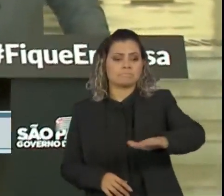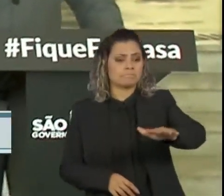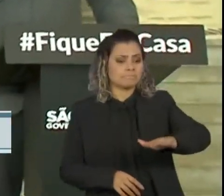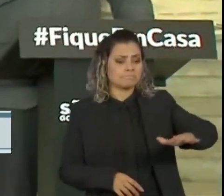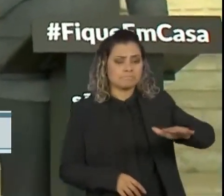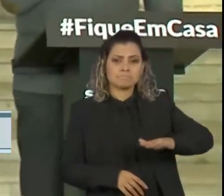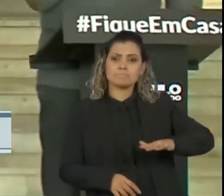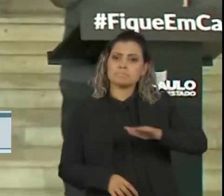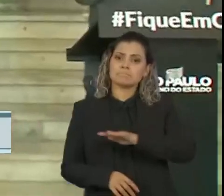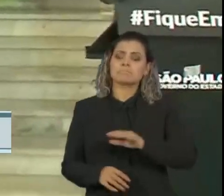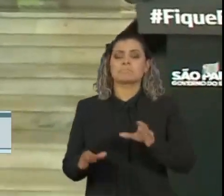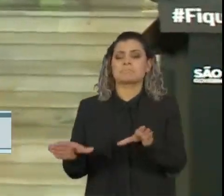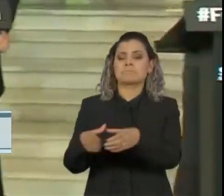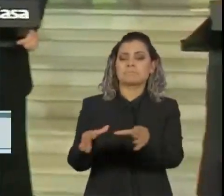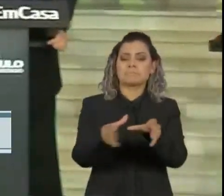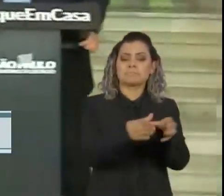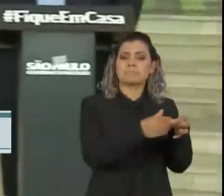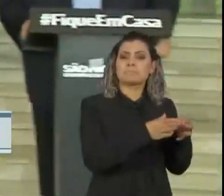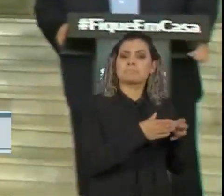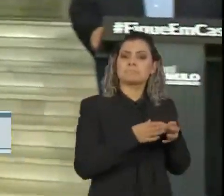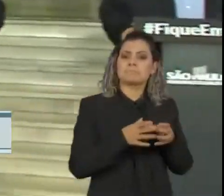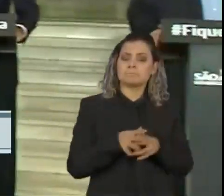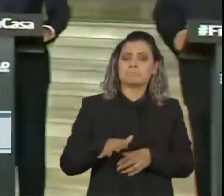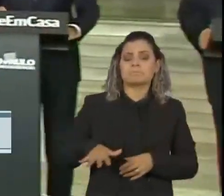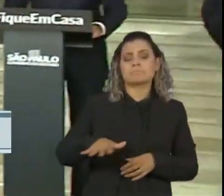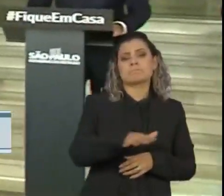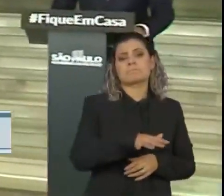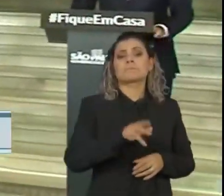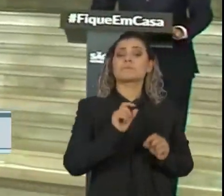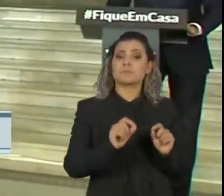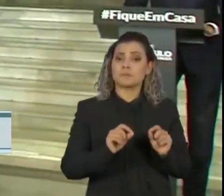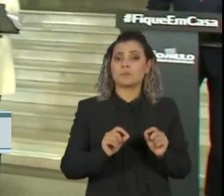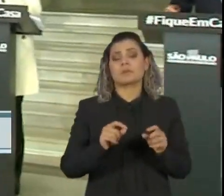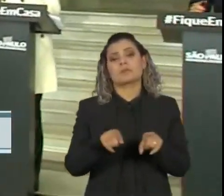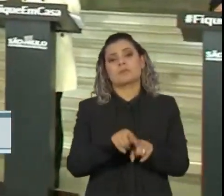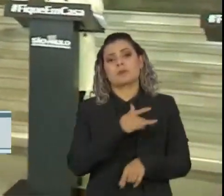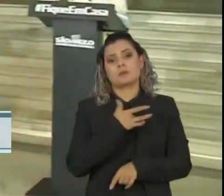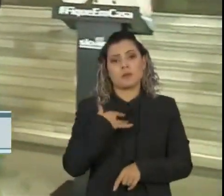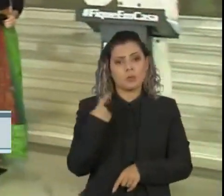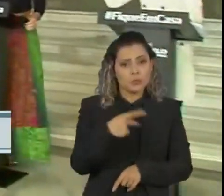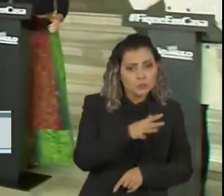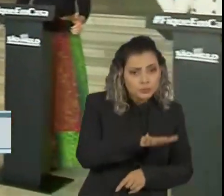devidas classificações, as regiões pelas regionais de saúde